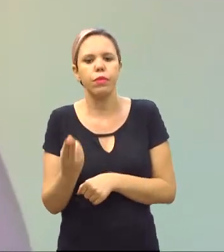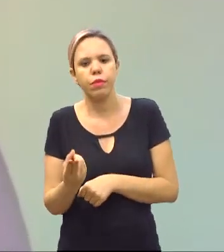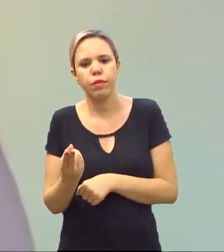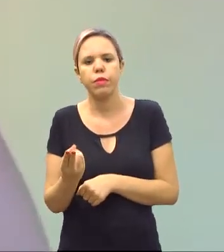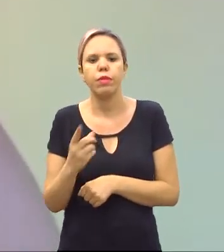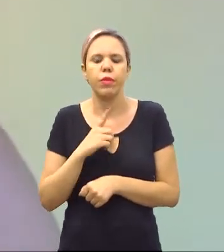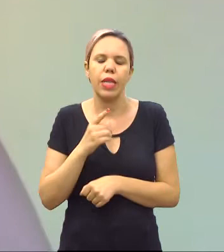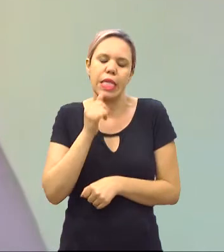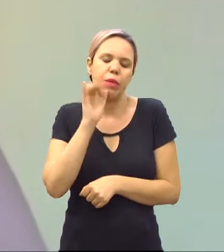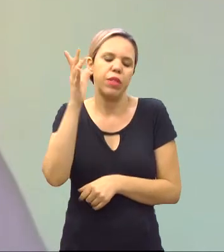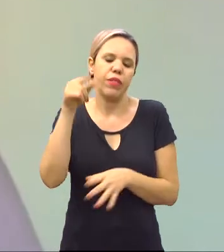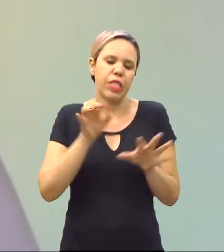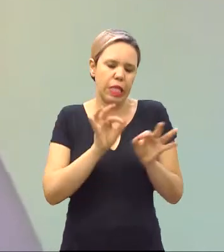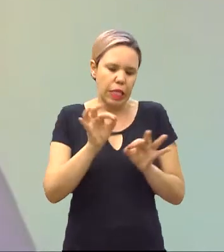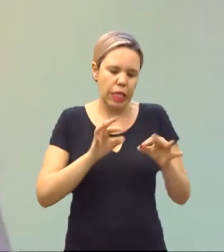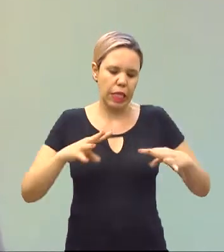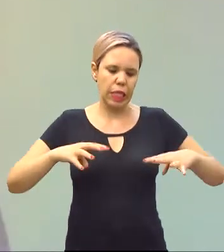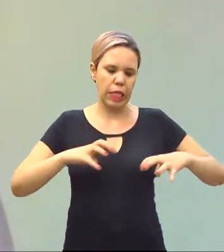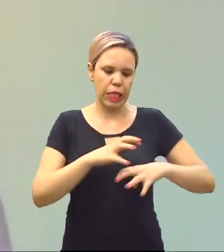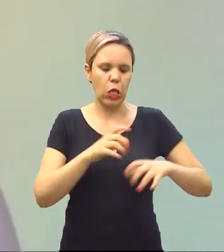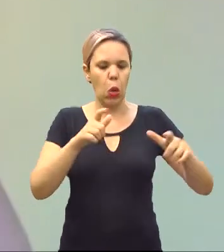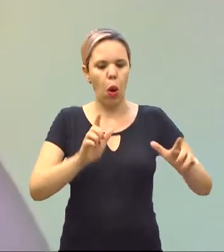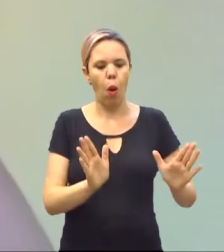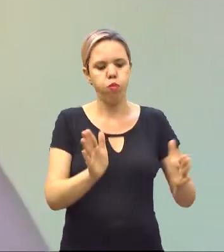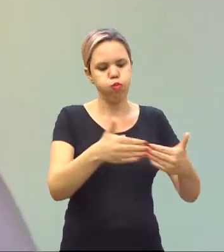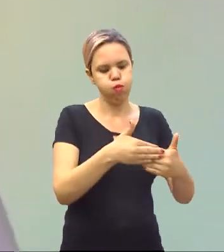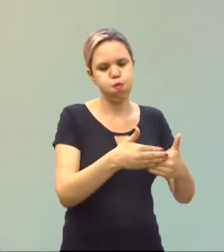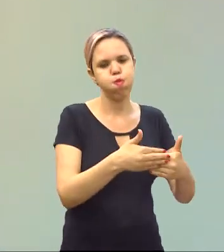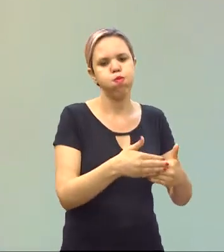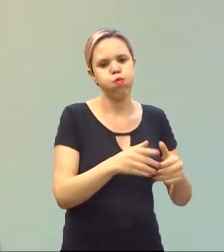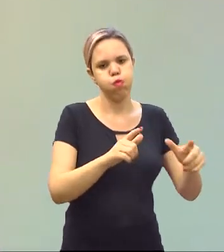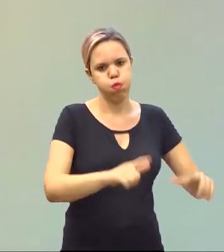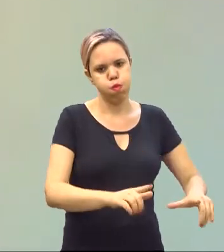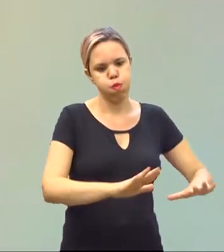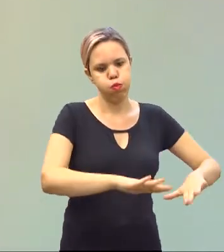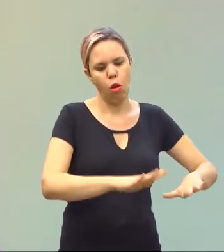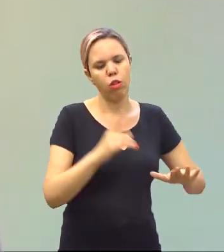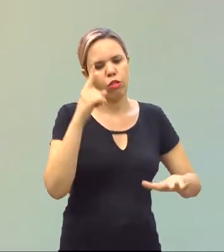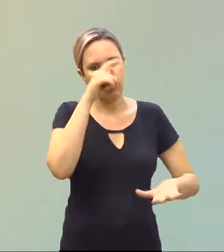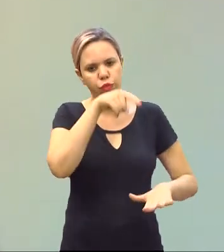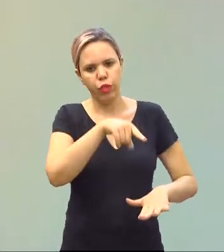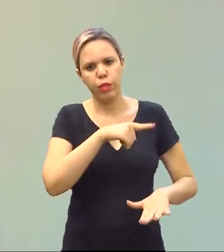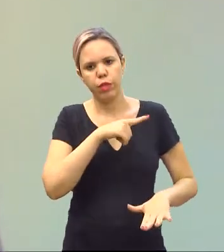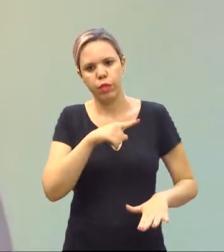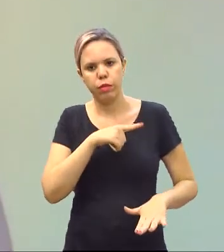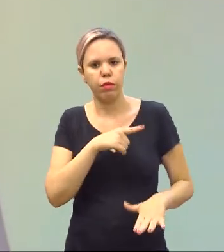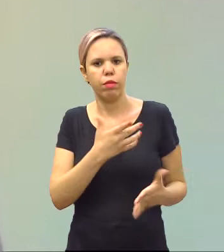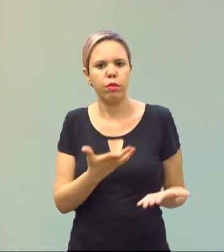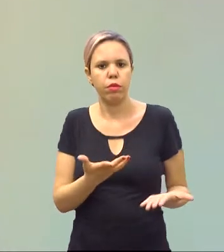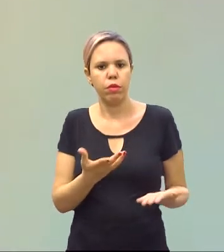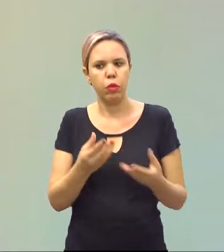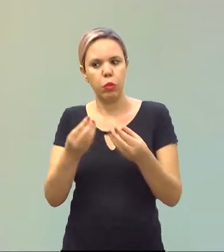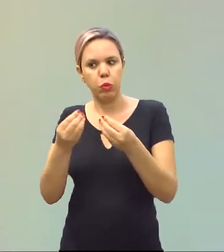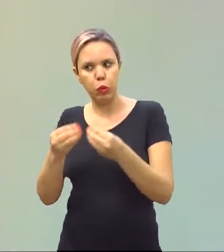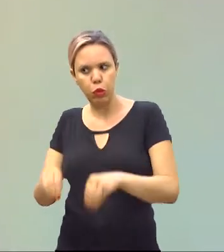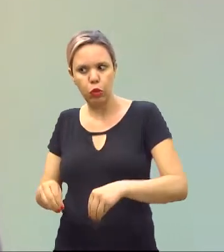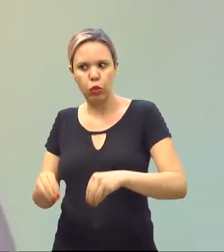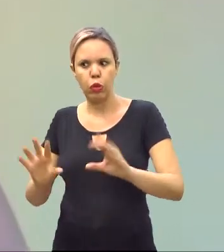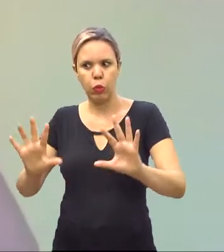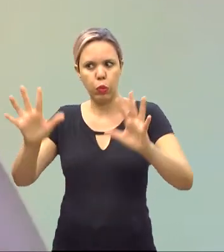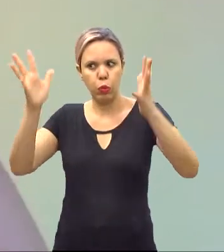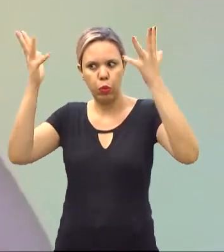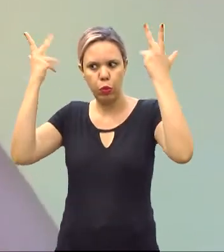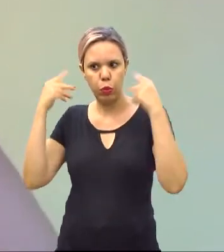a vermicompostagem, ela é um ambiente fechado, vamos dizer assim. É muito difícil você ter algum tipo de impacto ambiental dentro